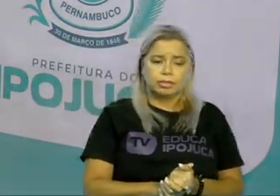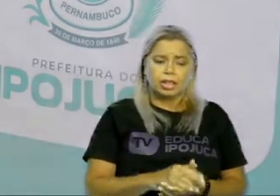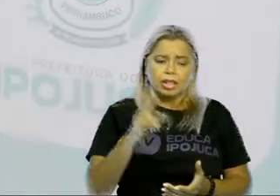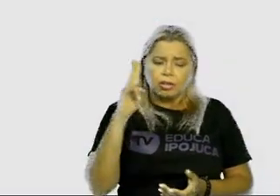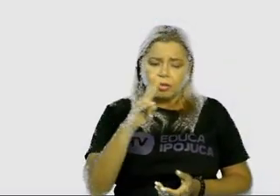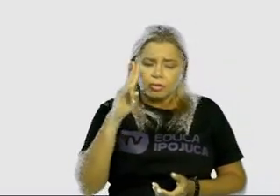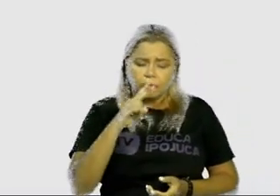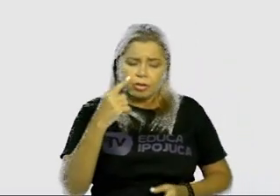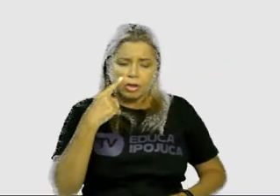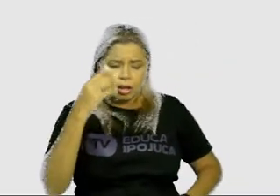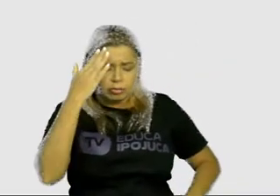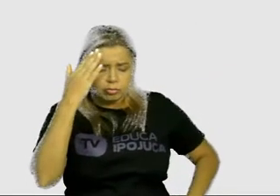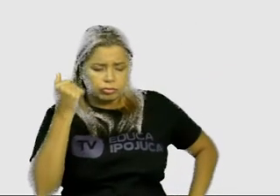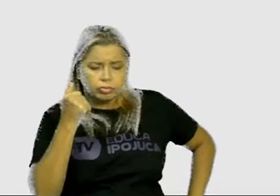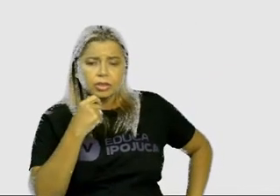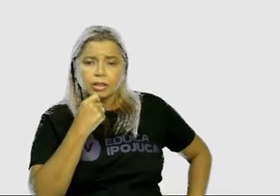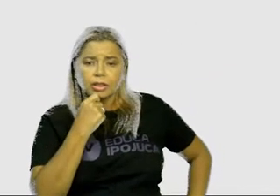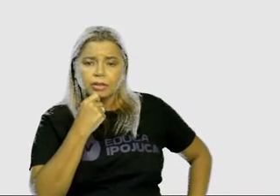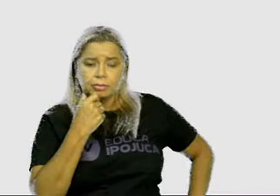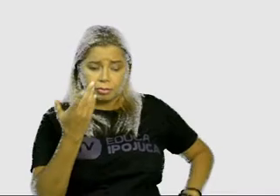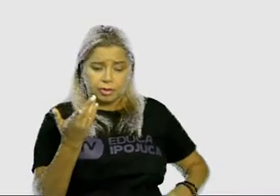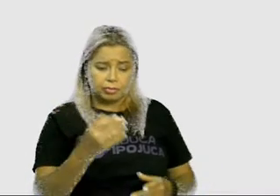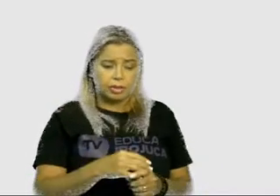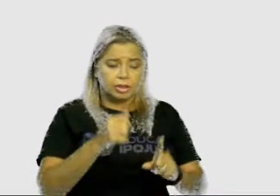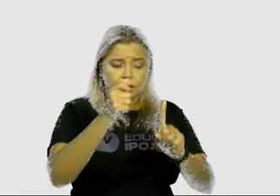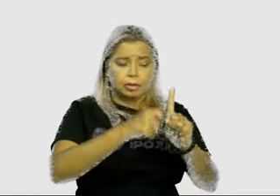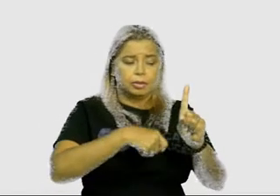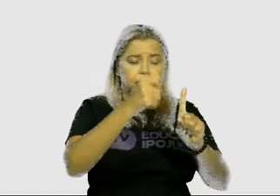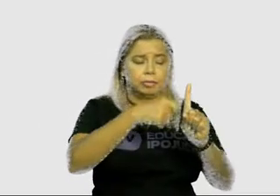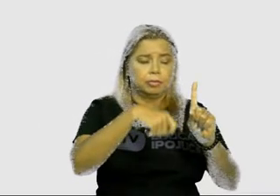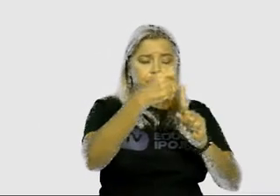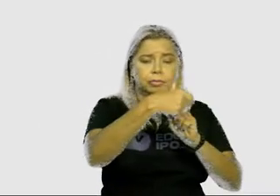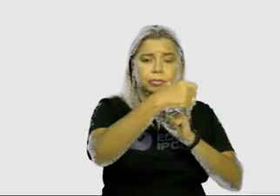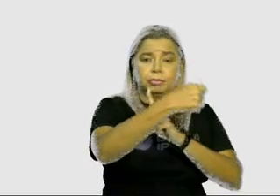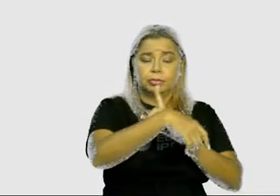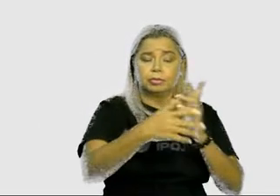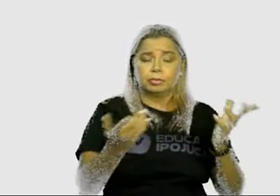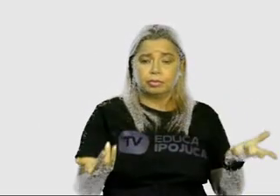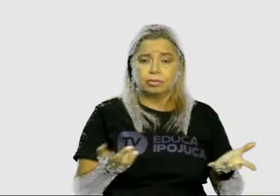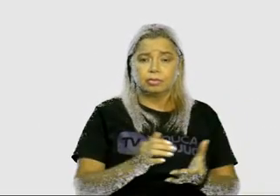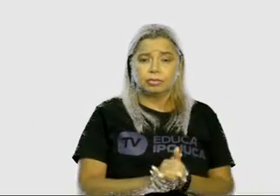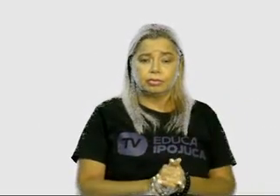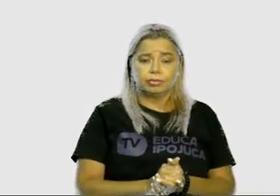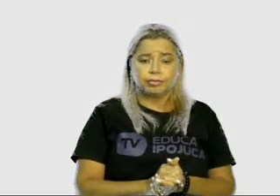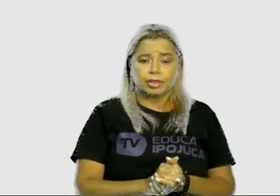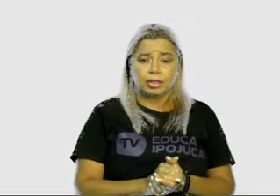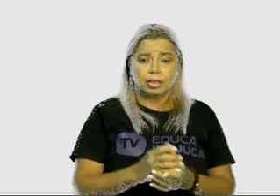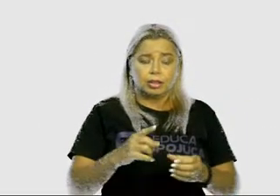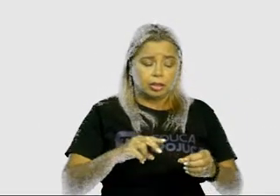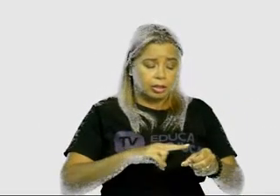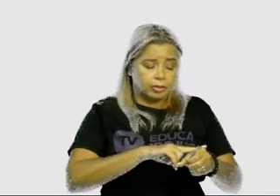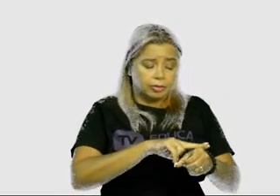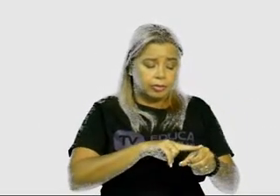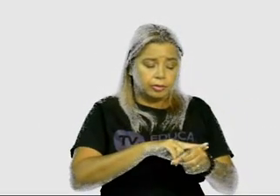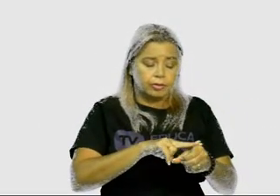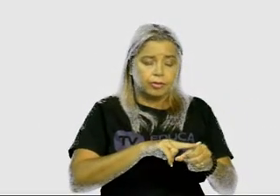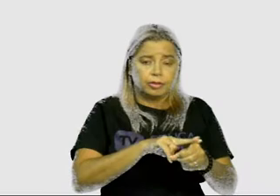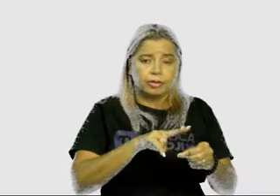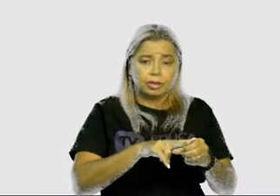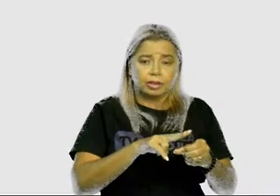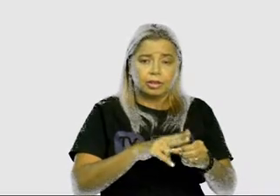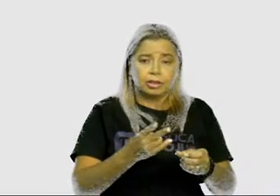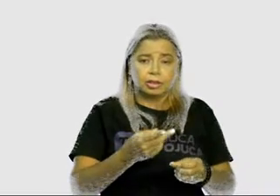morangos tem. Quantas bananas, quantas kiwi, né? E